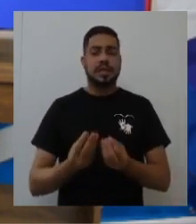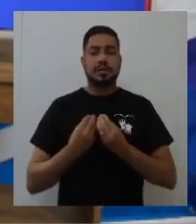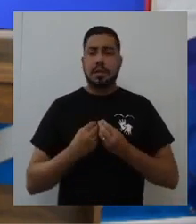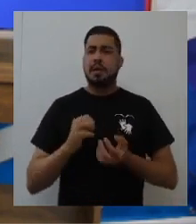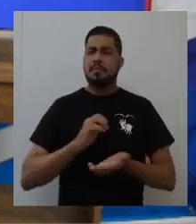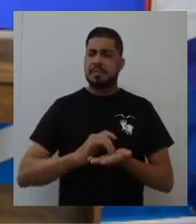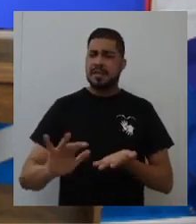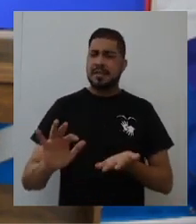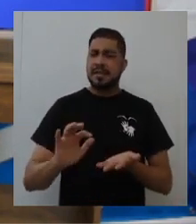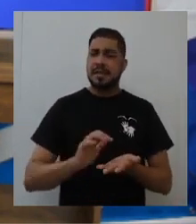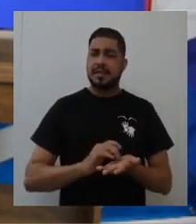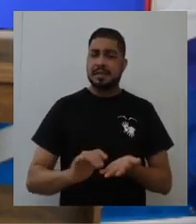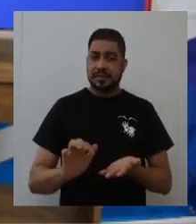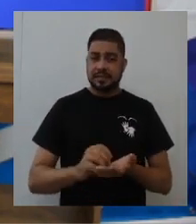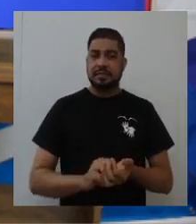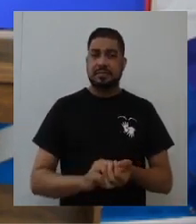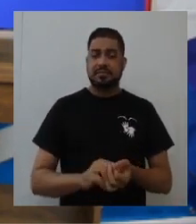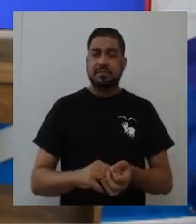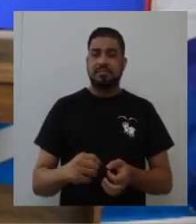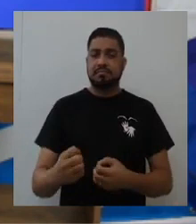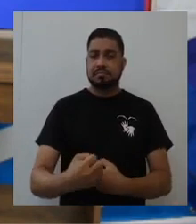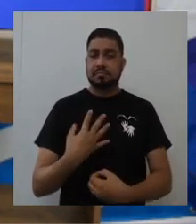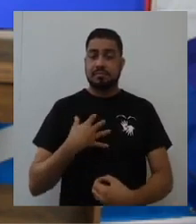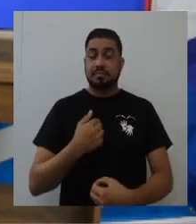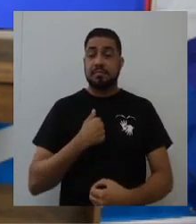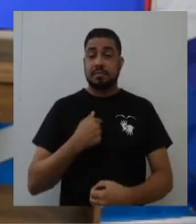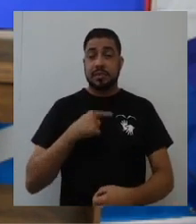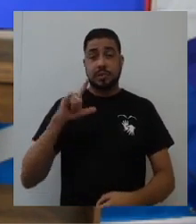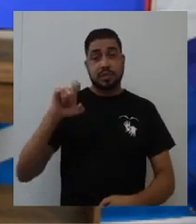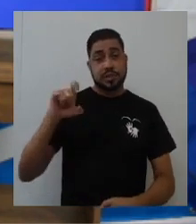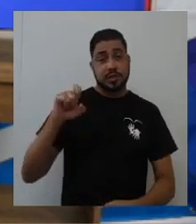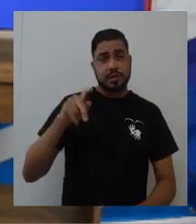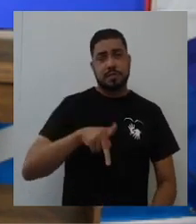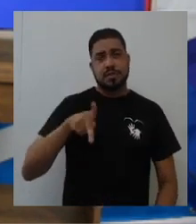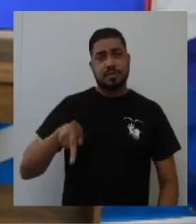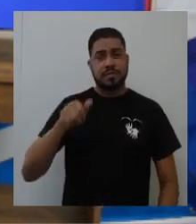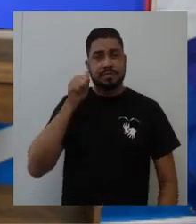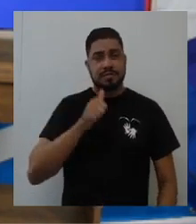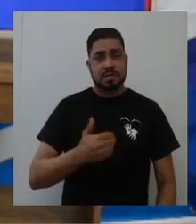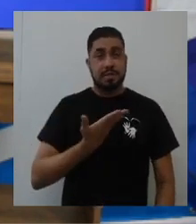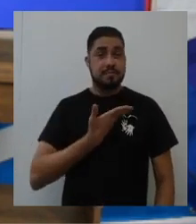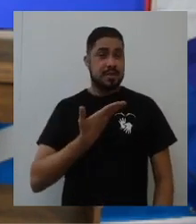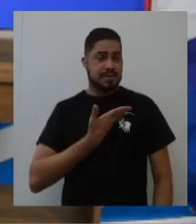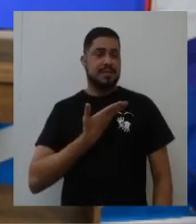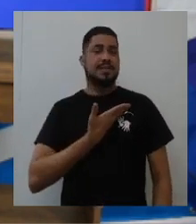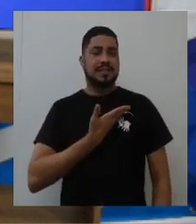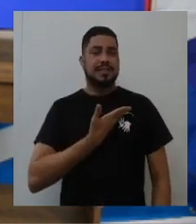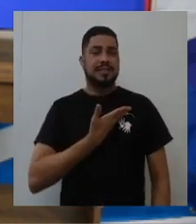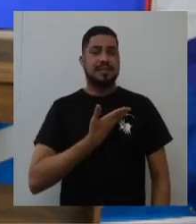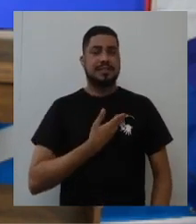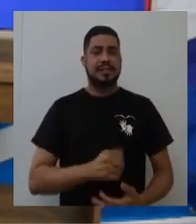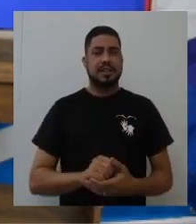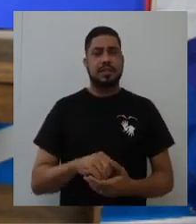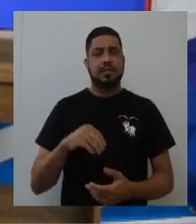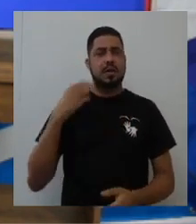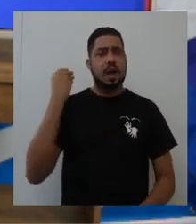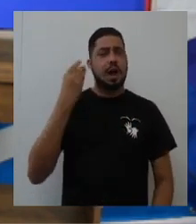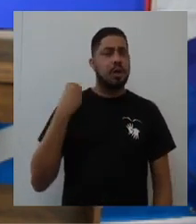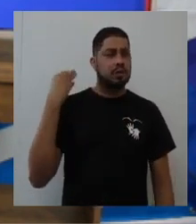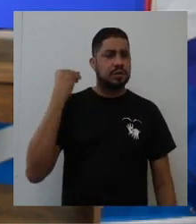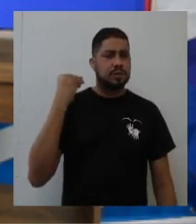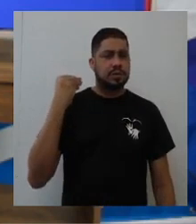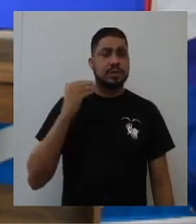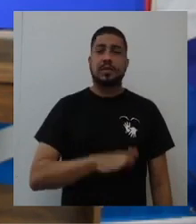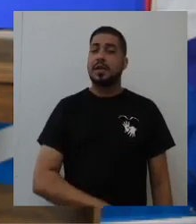mensagem encaminhada pelo meu Instagram, de uma professora, colega de trabalho muito amiga. Era o áudio de uma